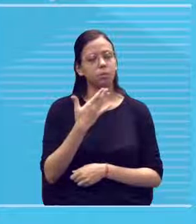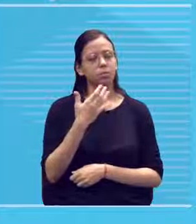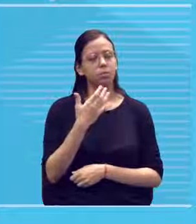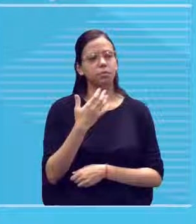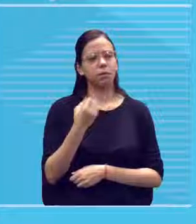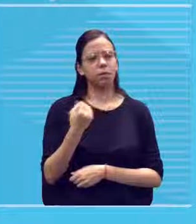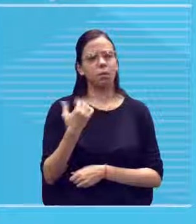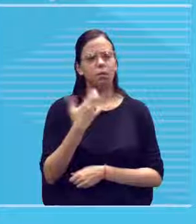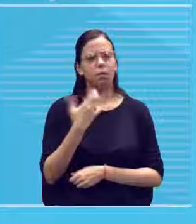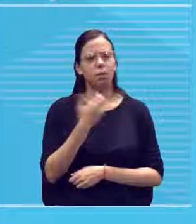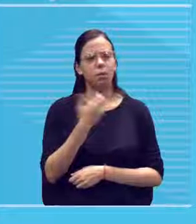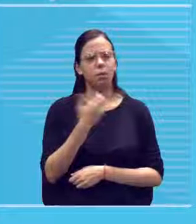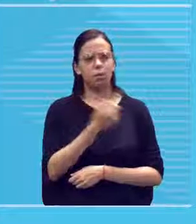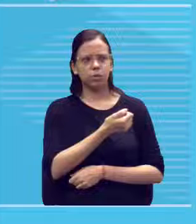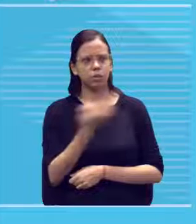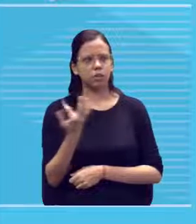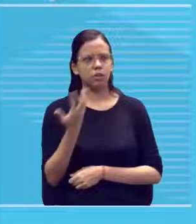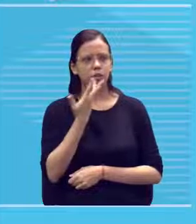onde